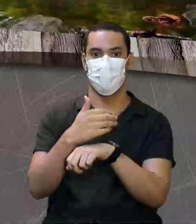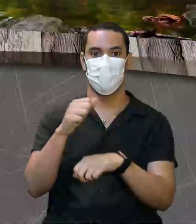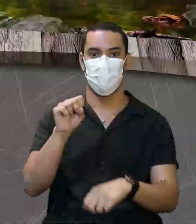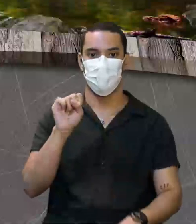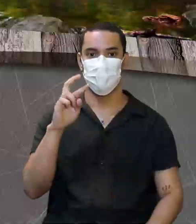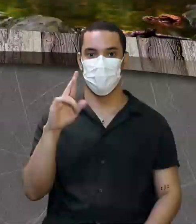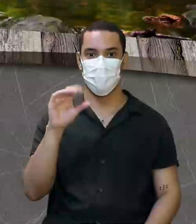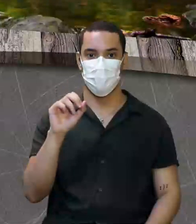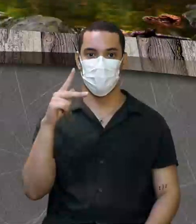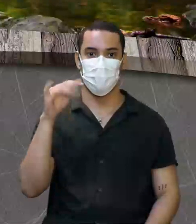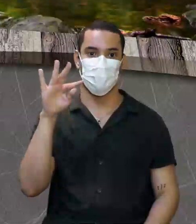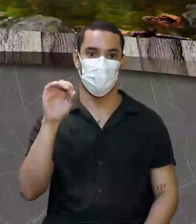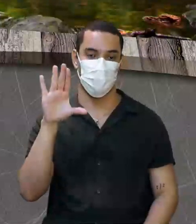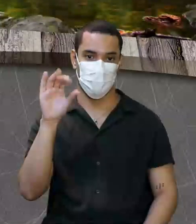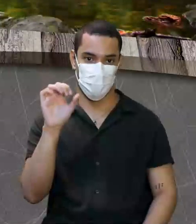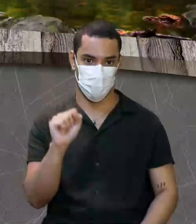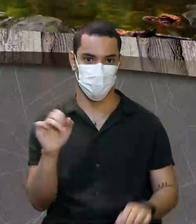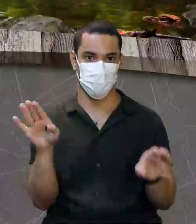pré-australopitecos e os